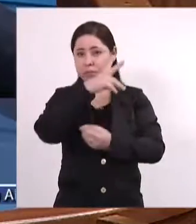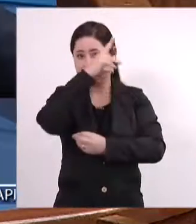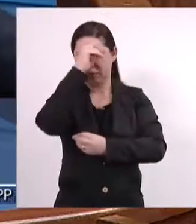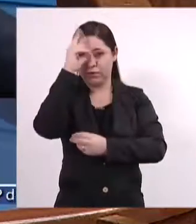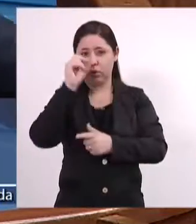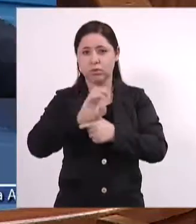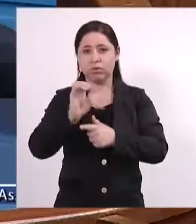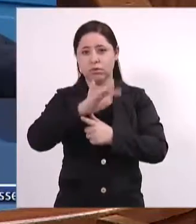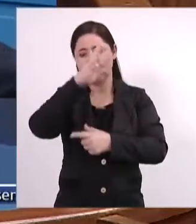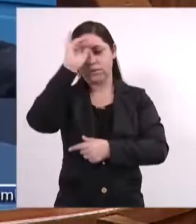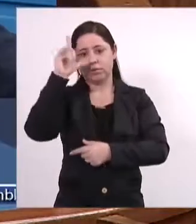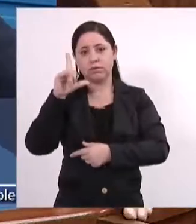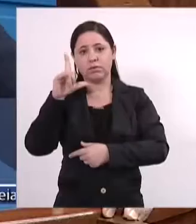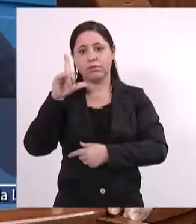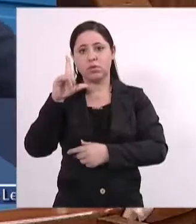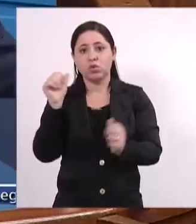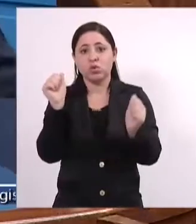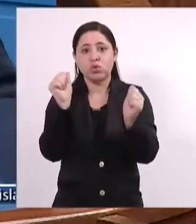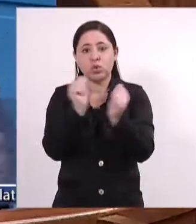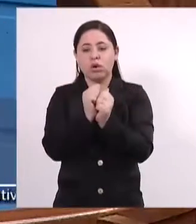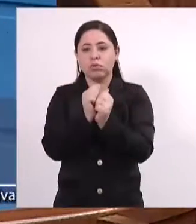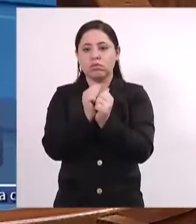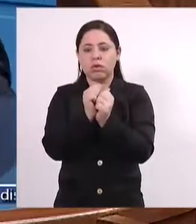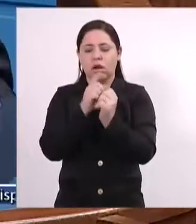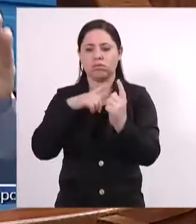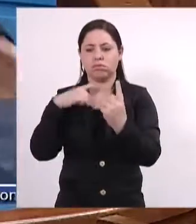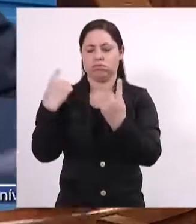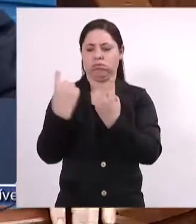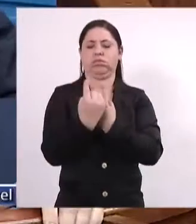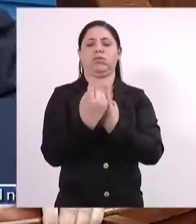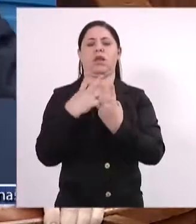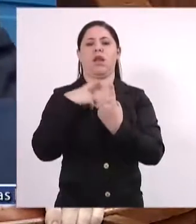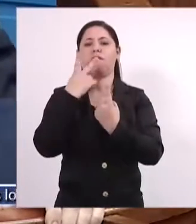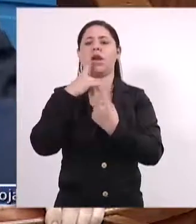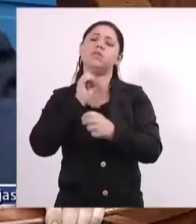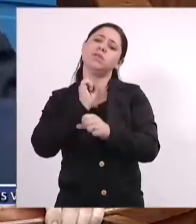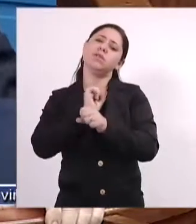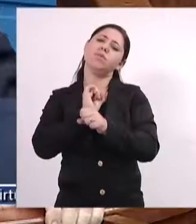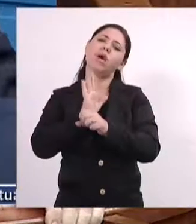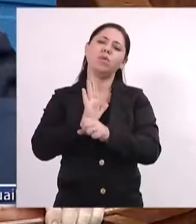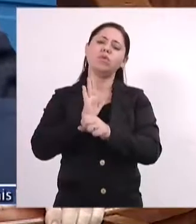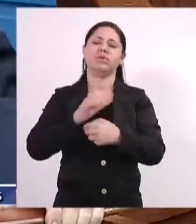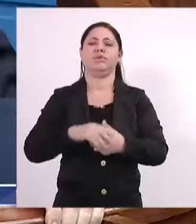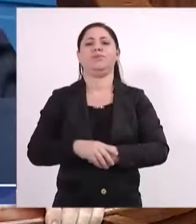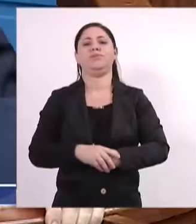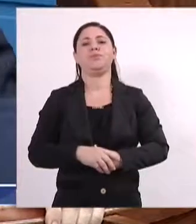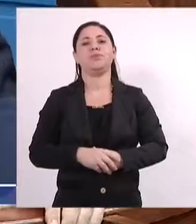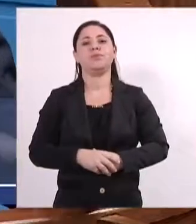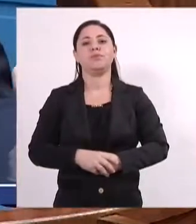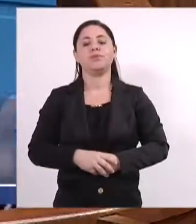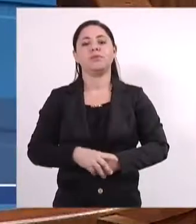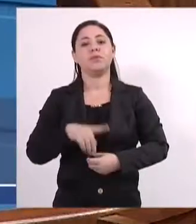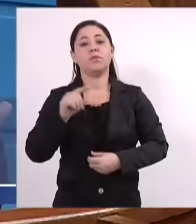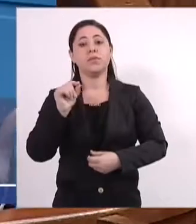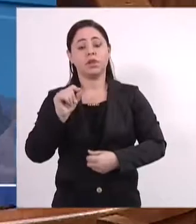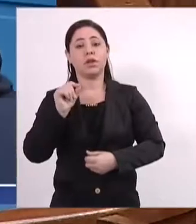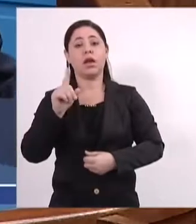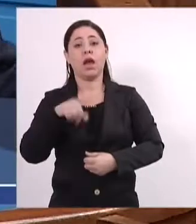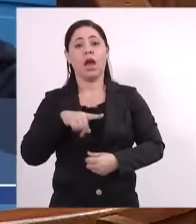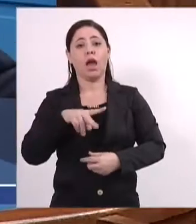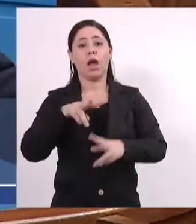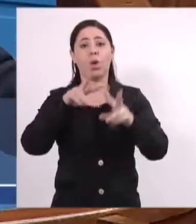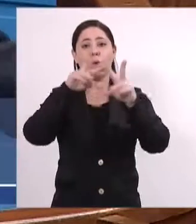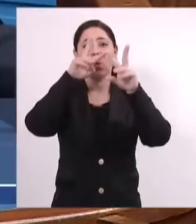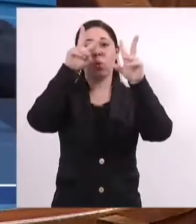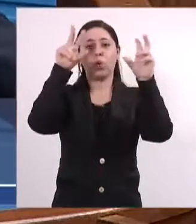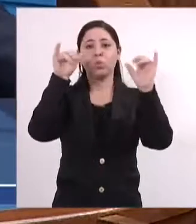do Sul, ela se posicionou para que nós aguardássemos, que esse é um